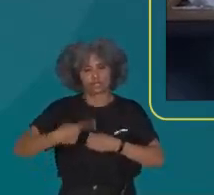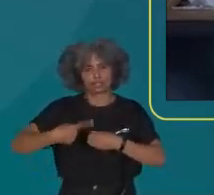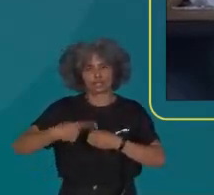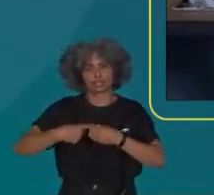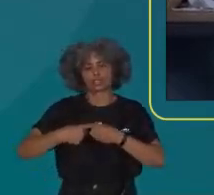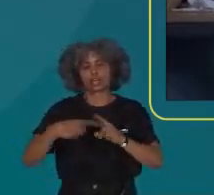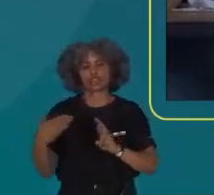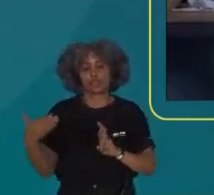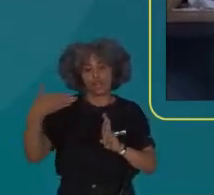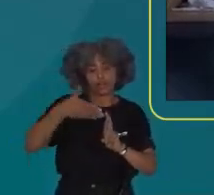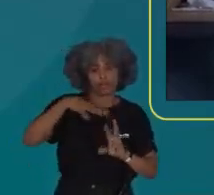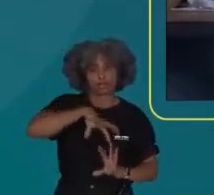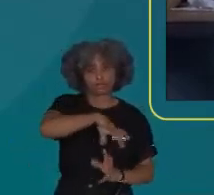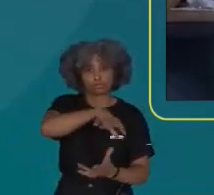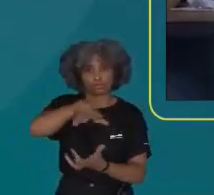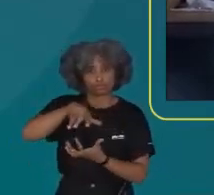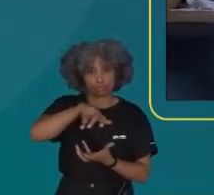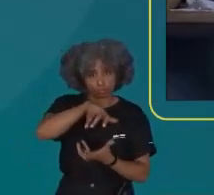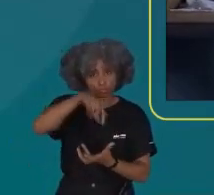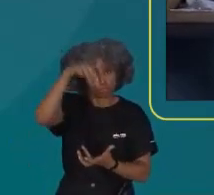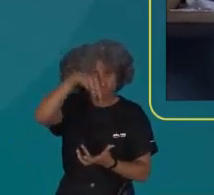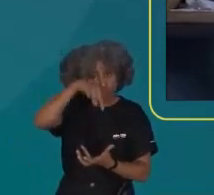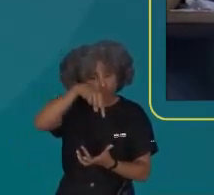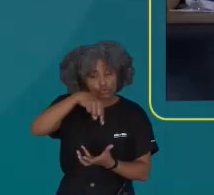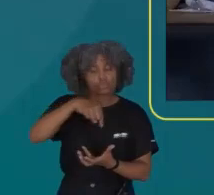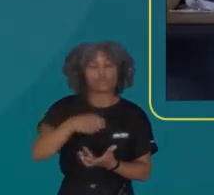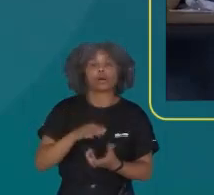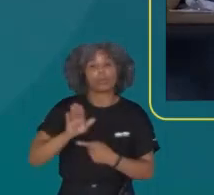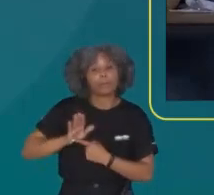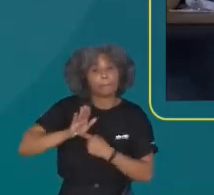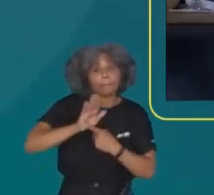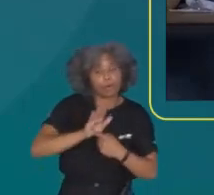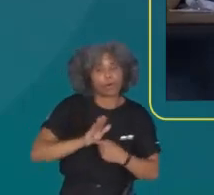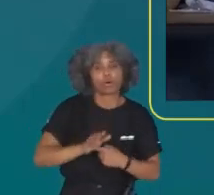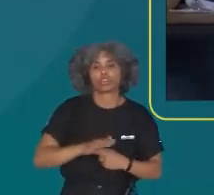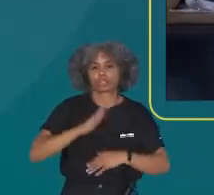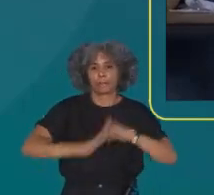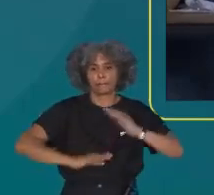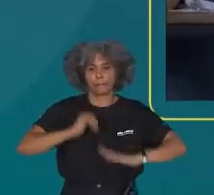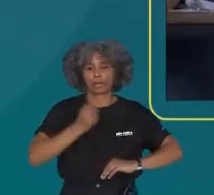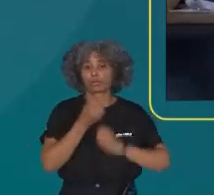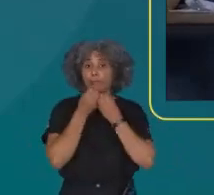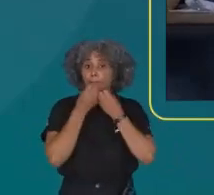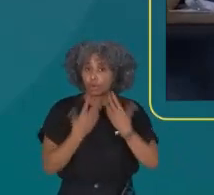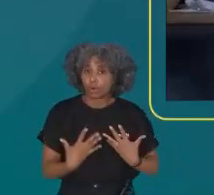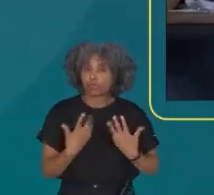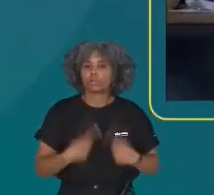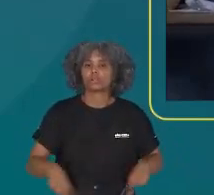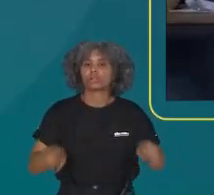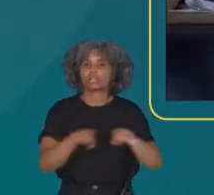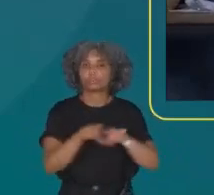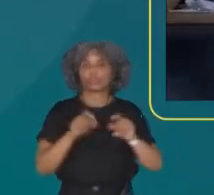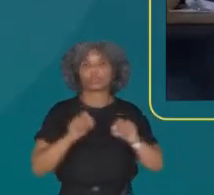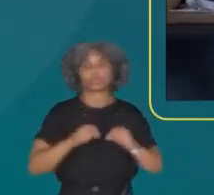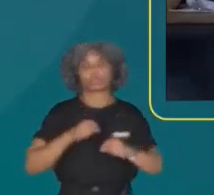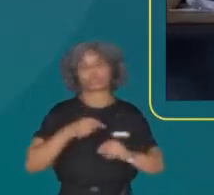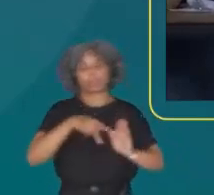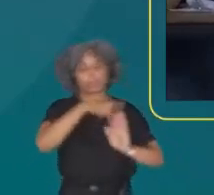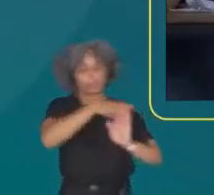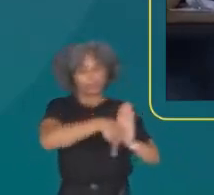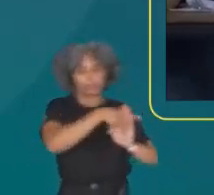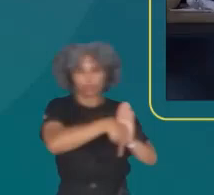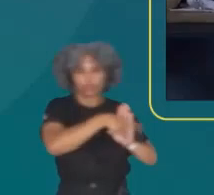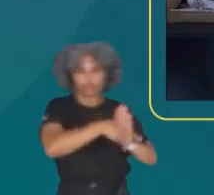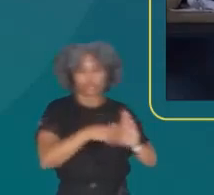global, possuindo uma ampla pauta de boas práticas replicáveis, fruto do planejamento urbano, focado em